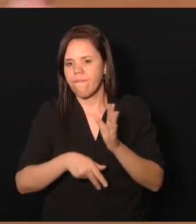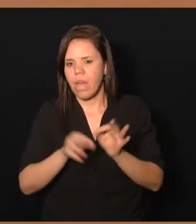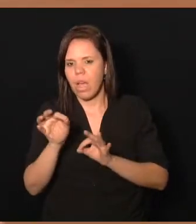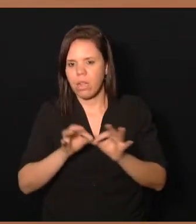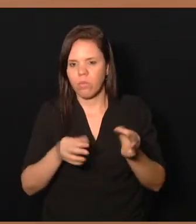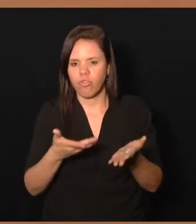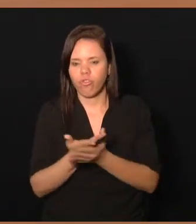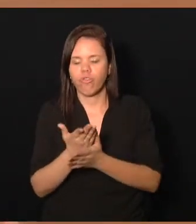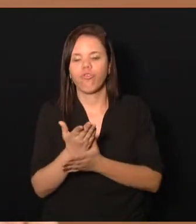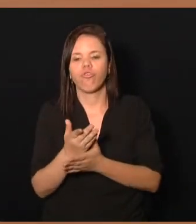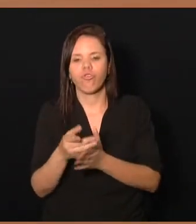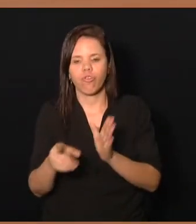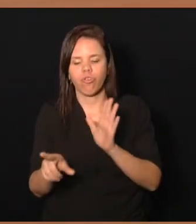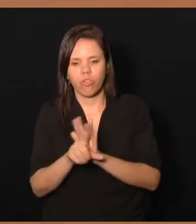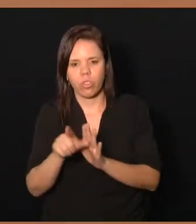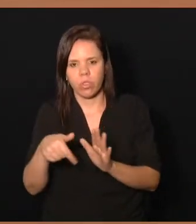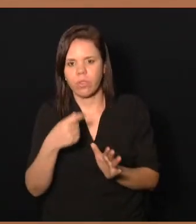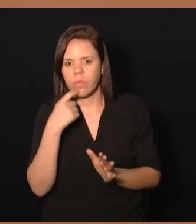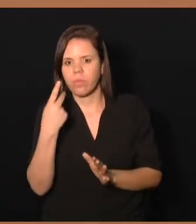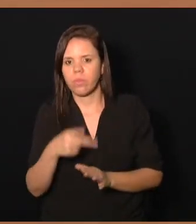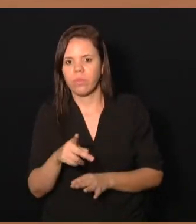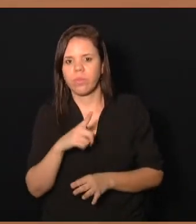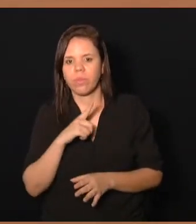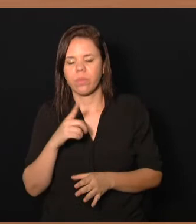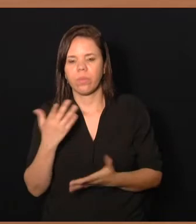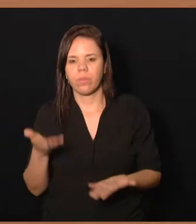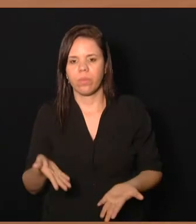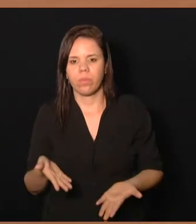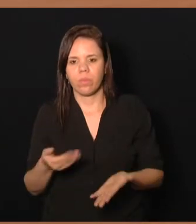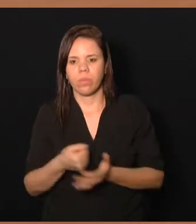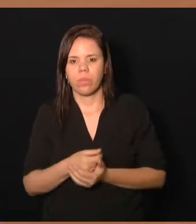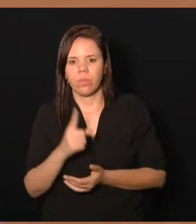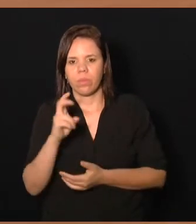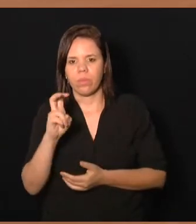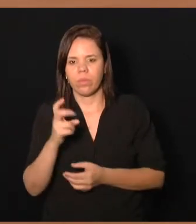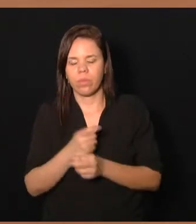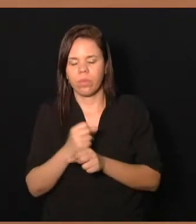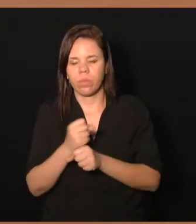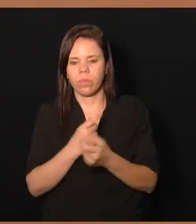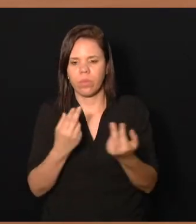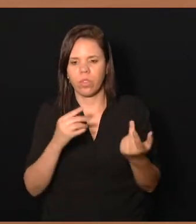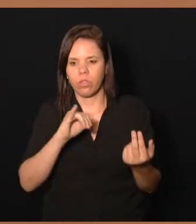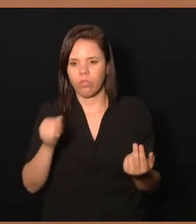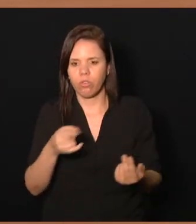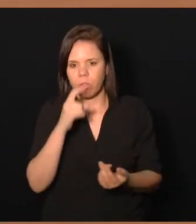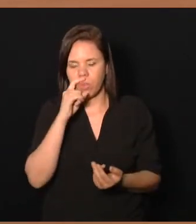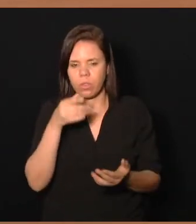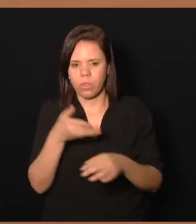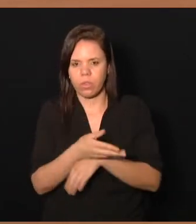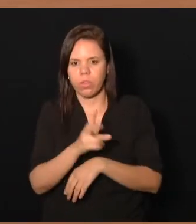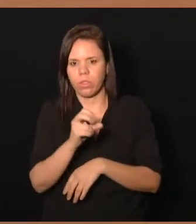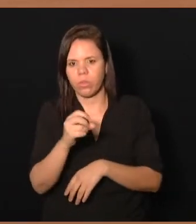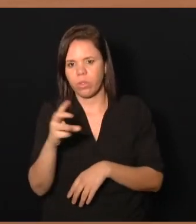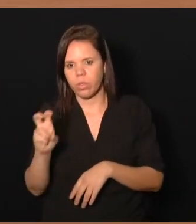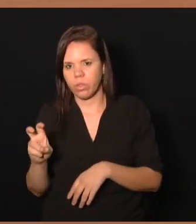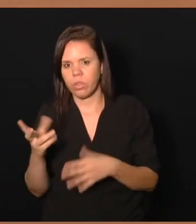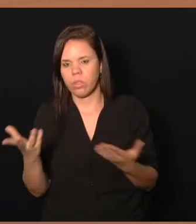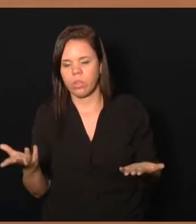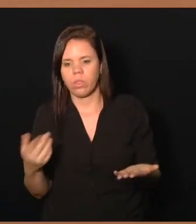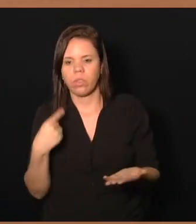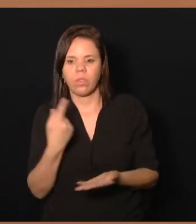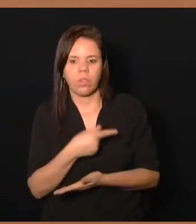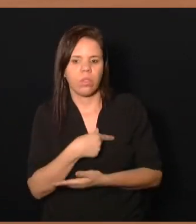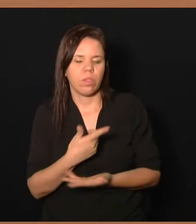e sancionados na cidade de Campinas, que eu estou aqui há 15 anos como Schneider. Nós entramos aqui em 2005 e a gente